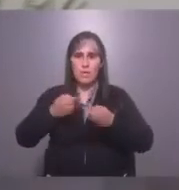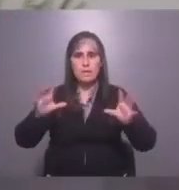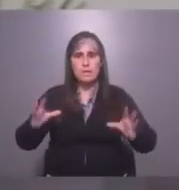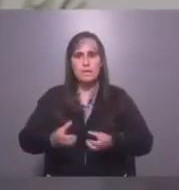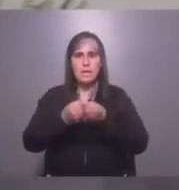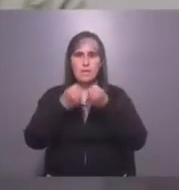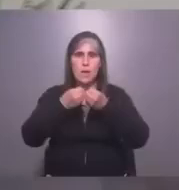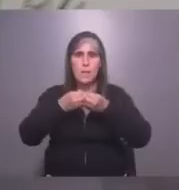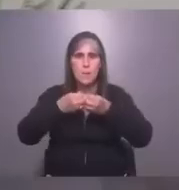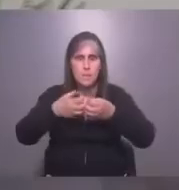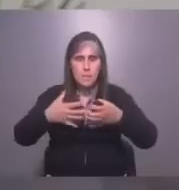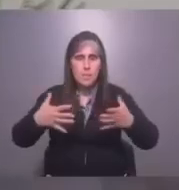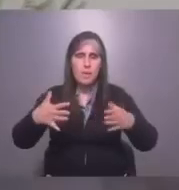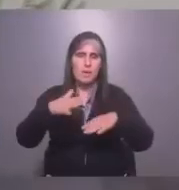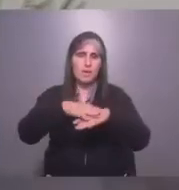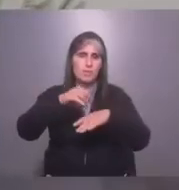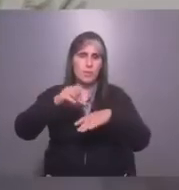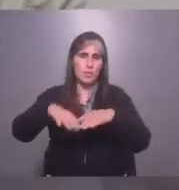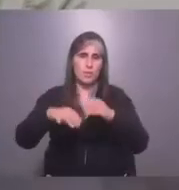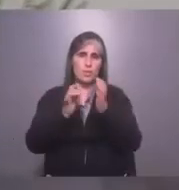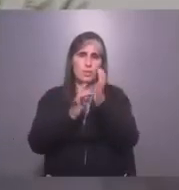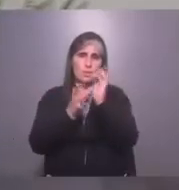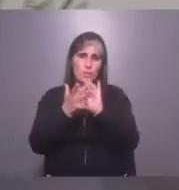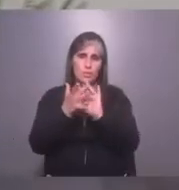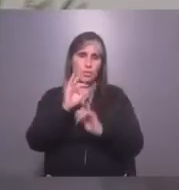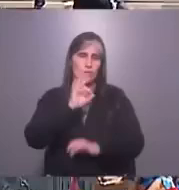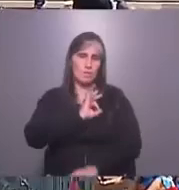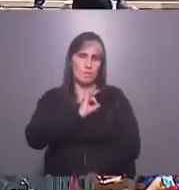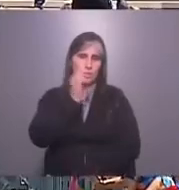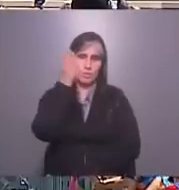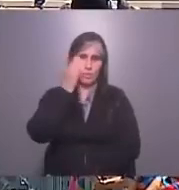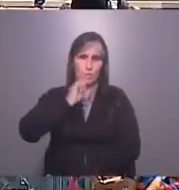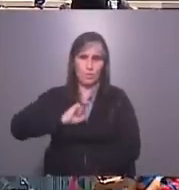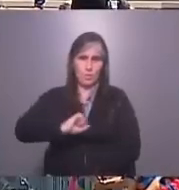frutos da salvação, por Cristo nosso Senhor.